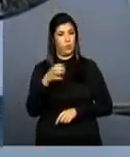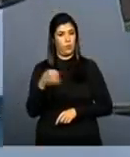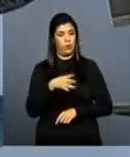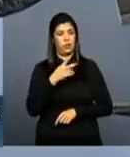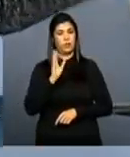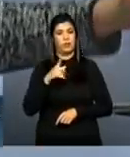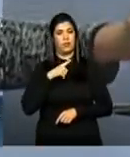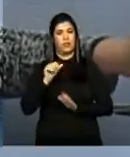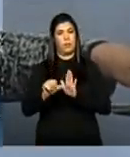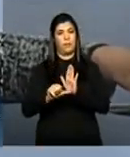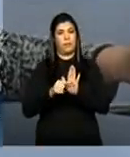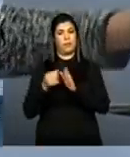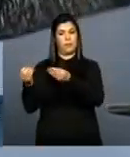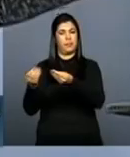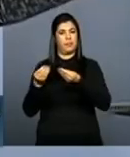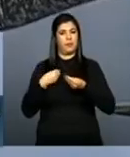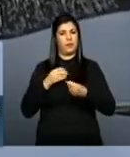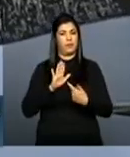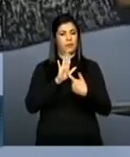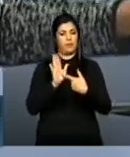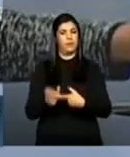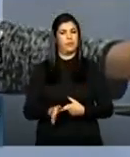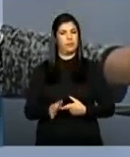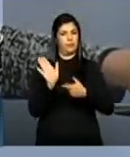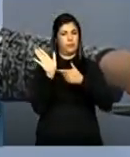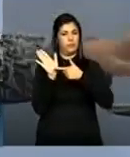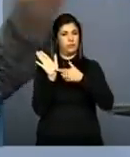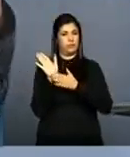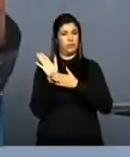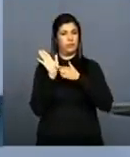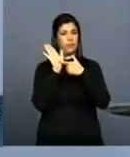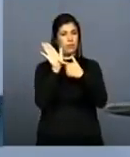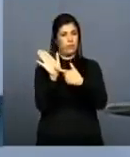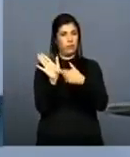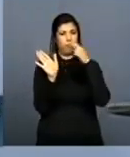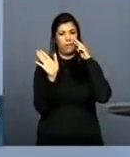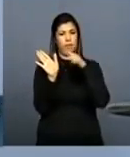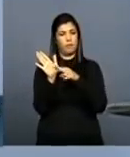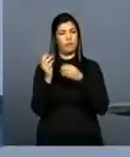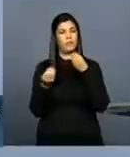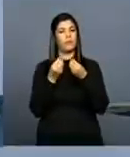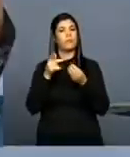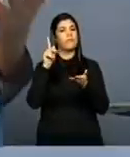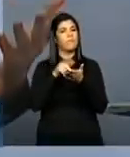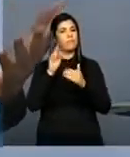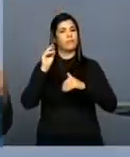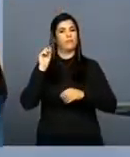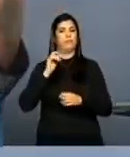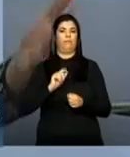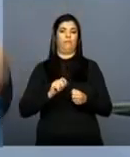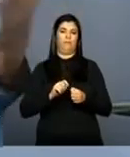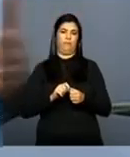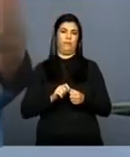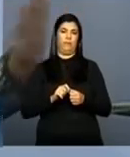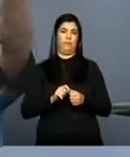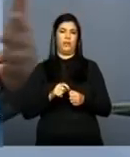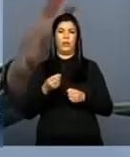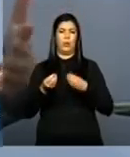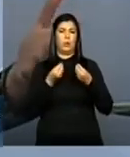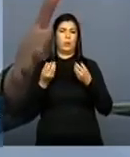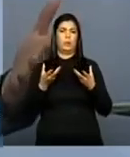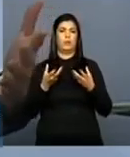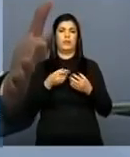um primeiro para mim, para poder mostrar e dar concretude. Então, a ideia não é a gente ficar falando de um monte